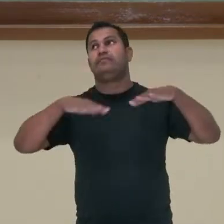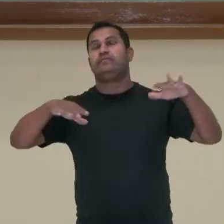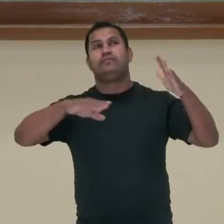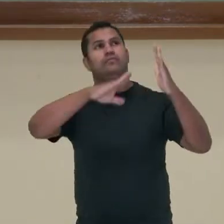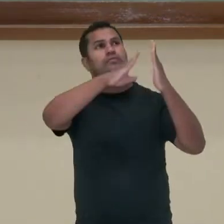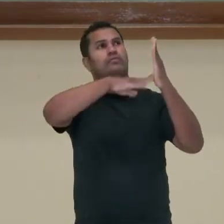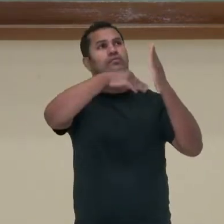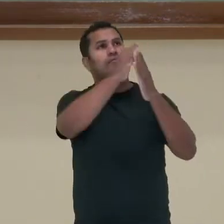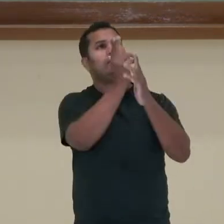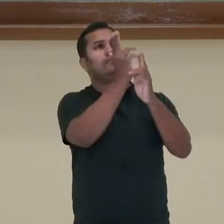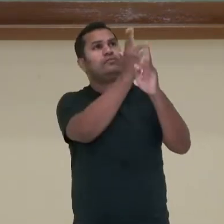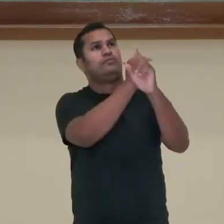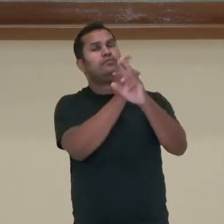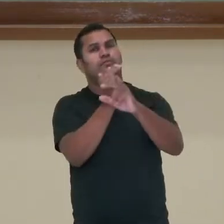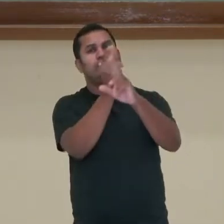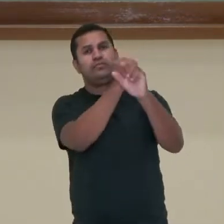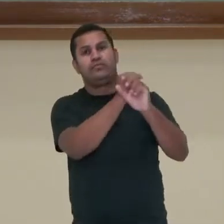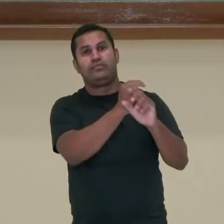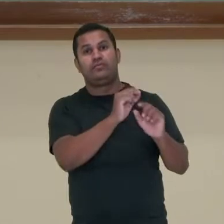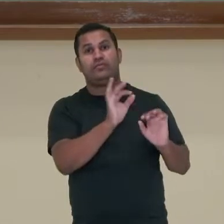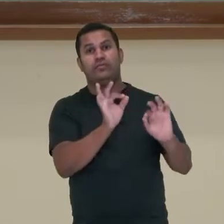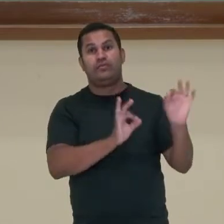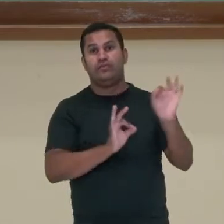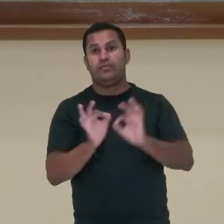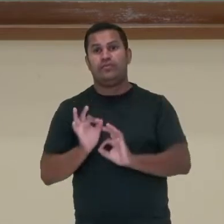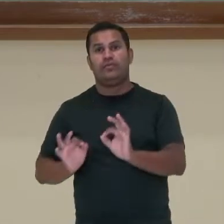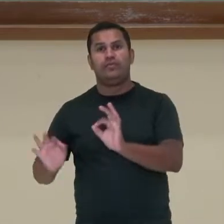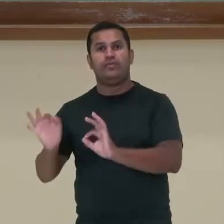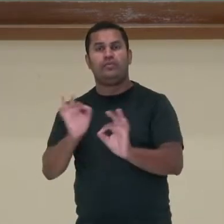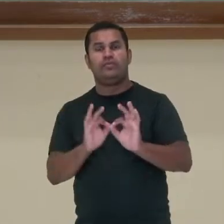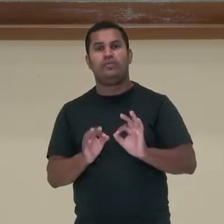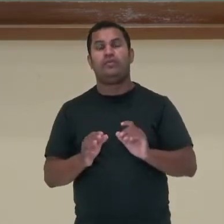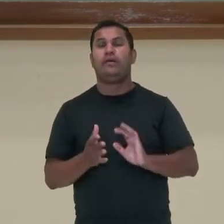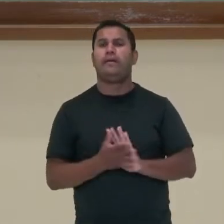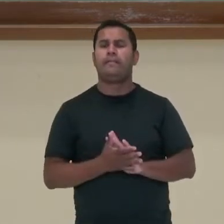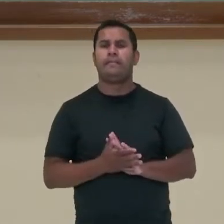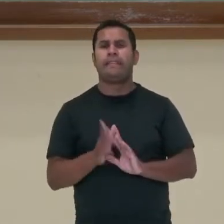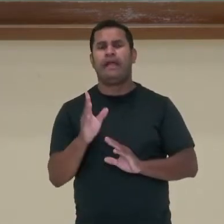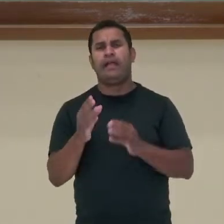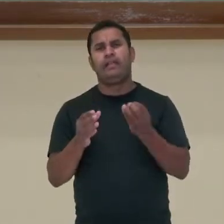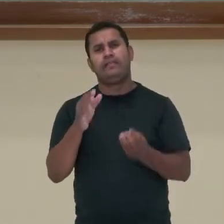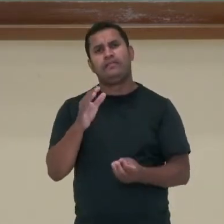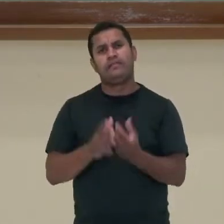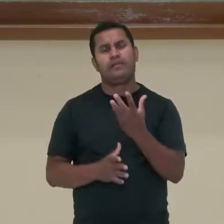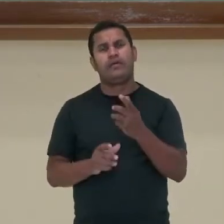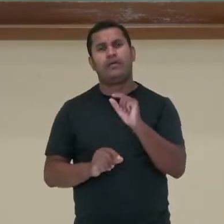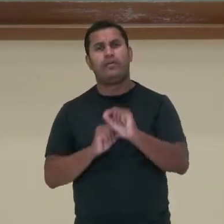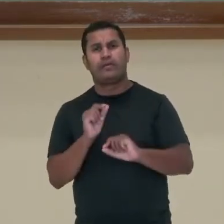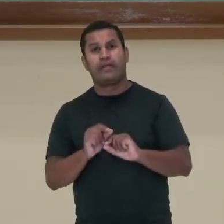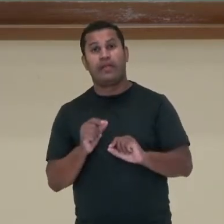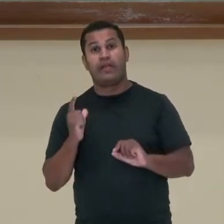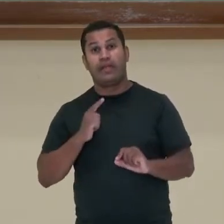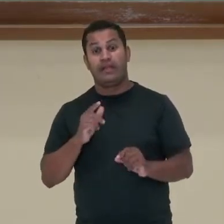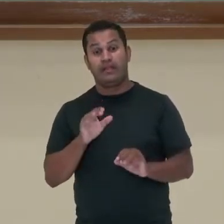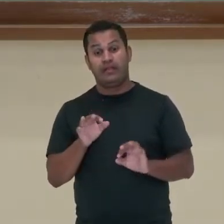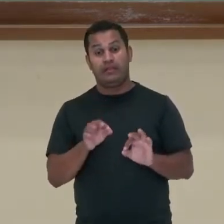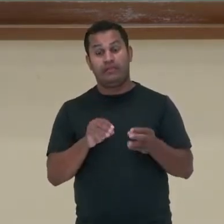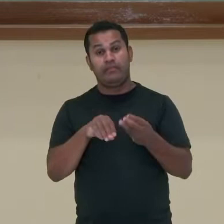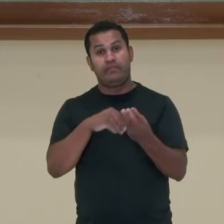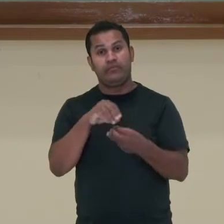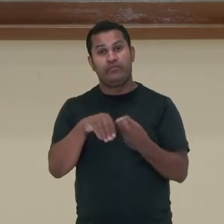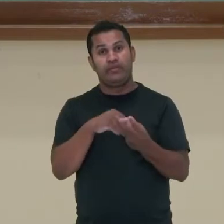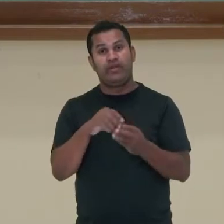começaram a fazer uma interpretação de dentro para fora. Eles começaram a usar suas cores. Então eles não casavam em nada disso. Então eles ficaram como pessoas à parte